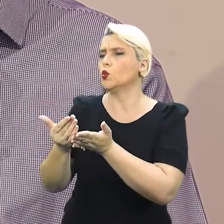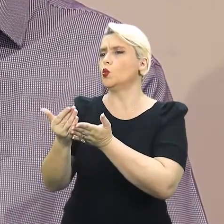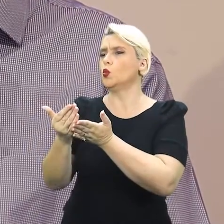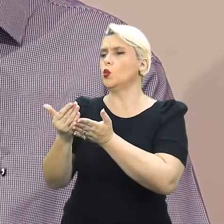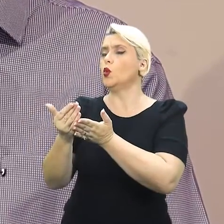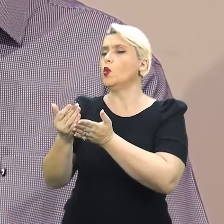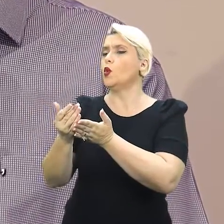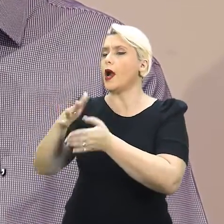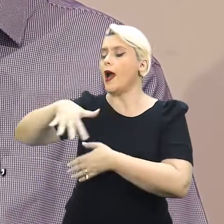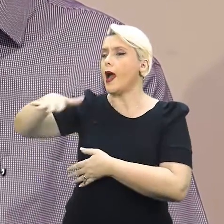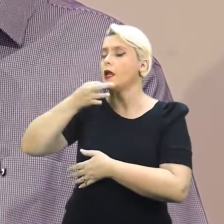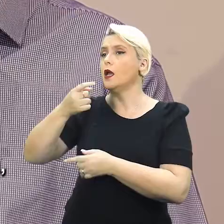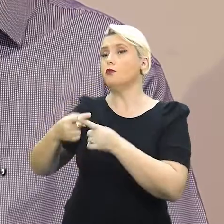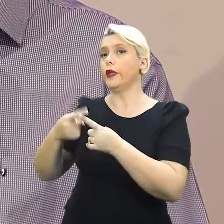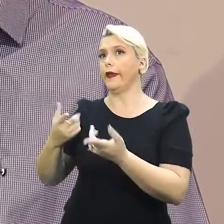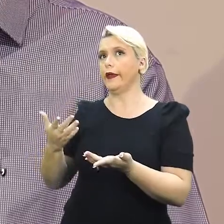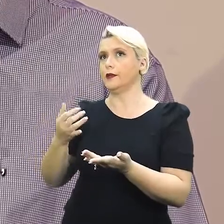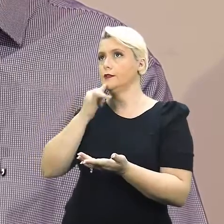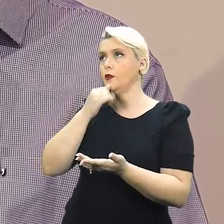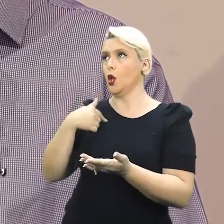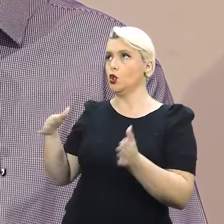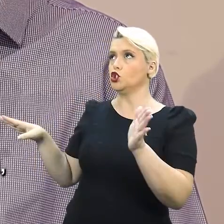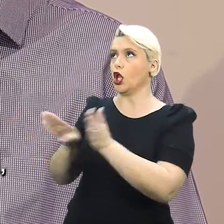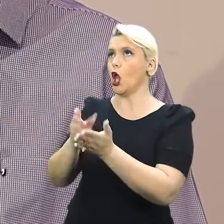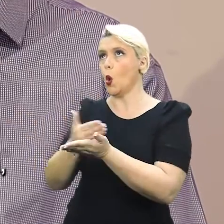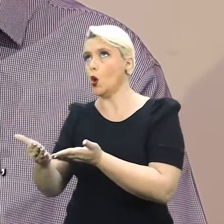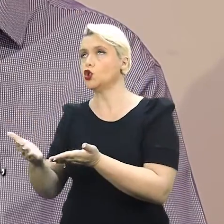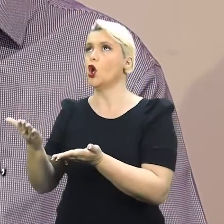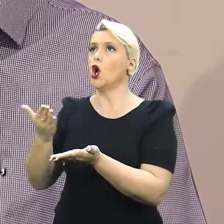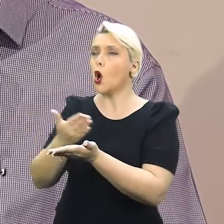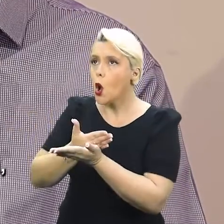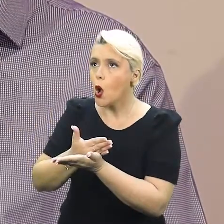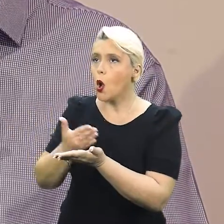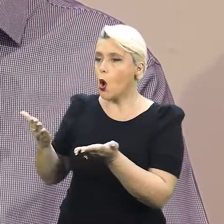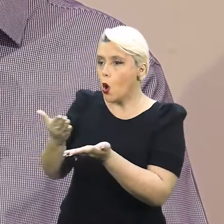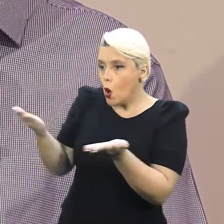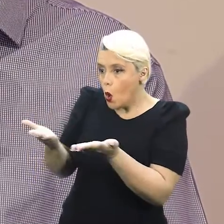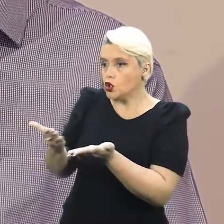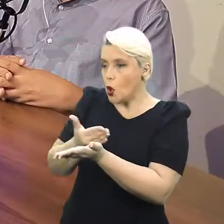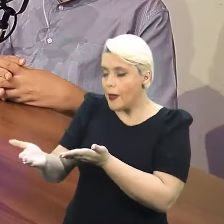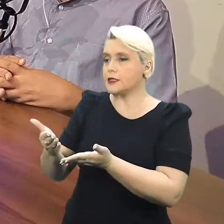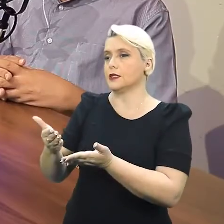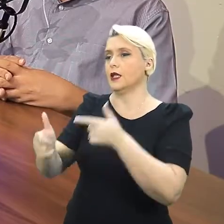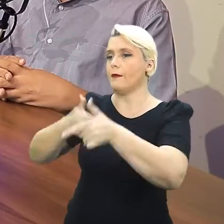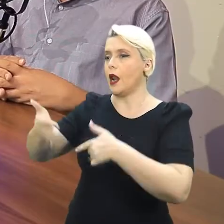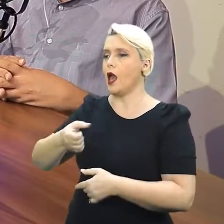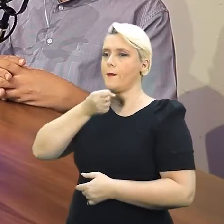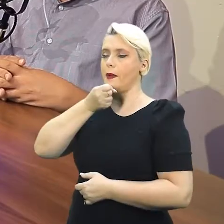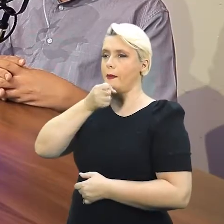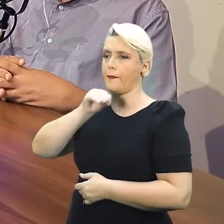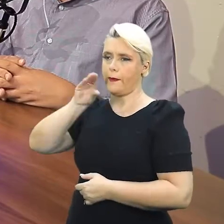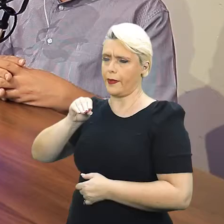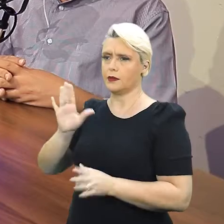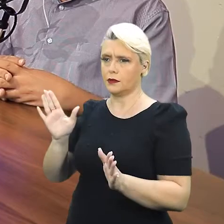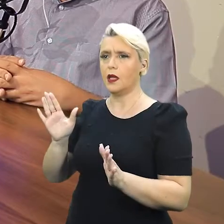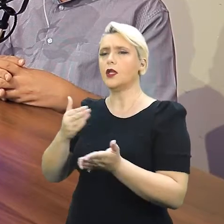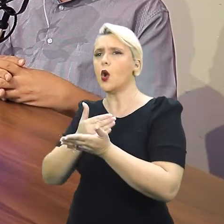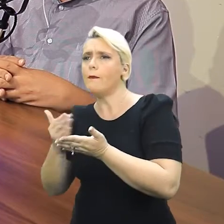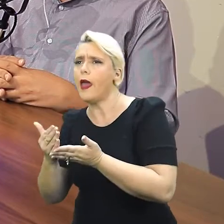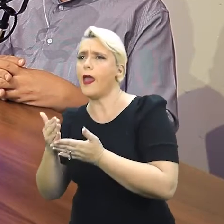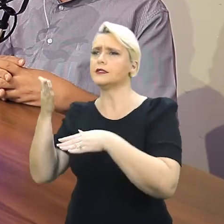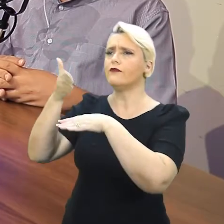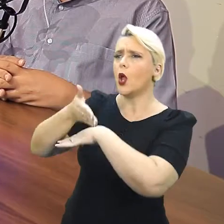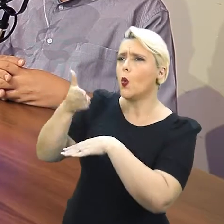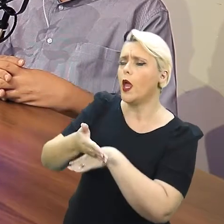a radiofonia? Porque você não vai chegar na rádio, olha, eu cheguei hoje, eu já vou ser locutor. Geralmente você começa por ali, indo ao